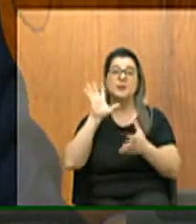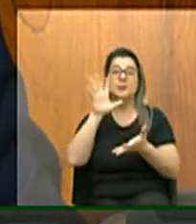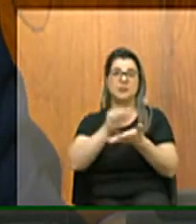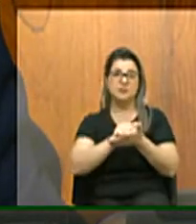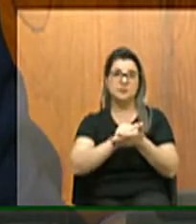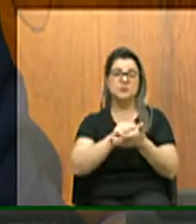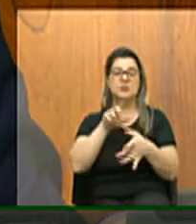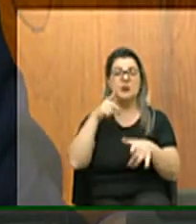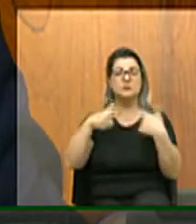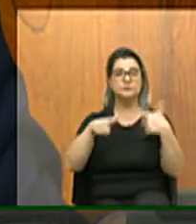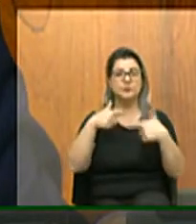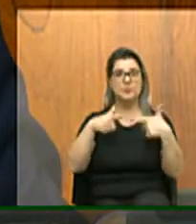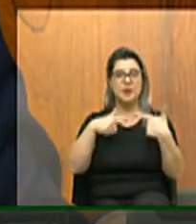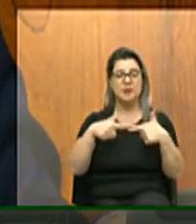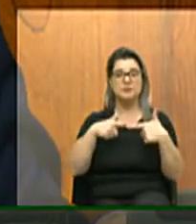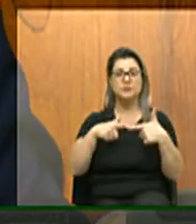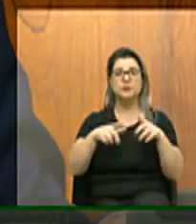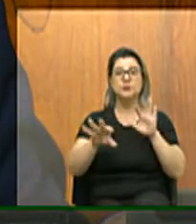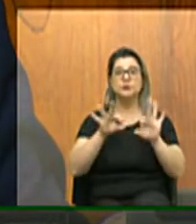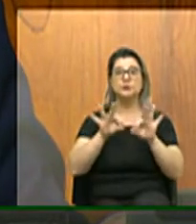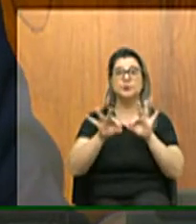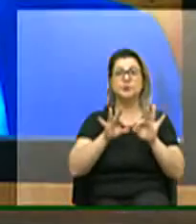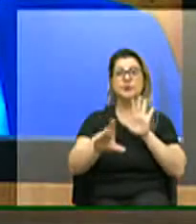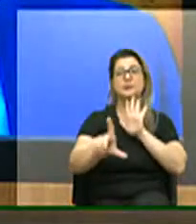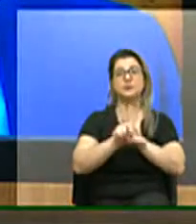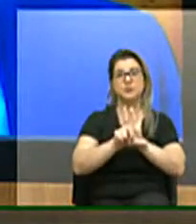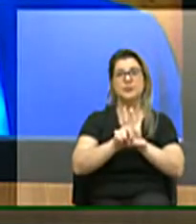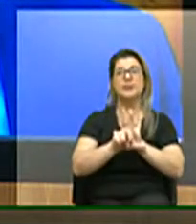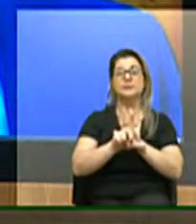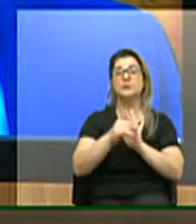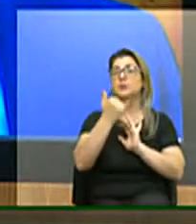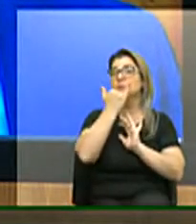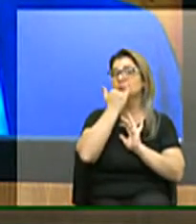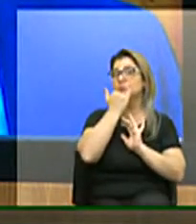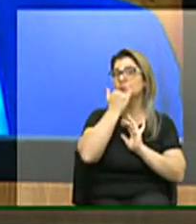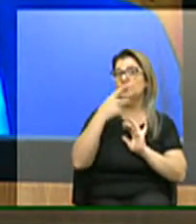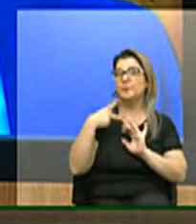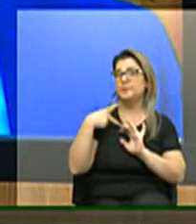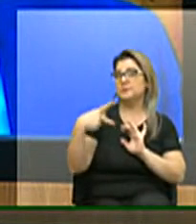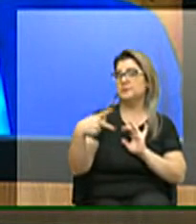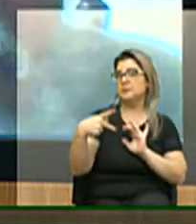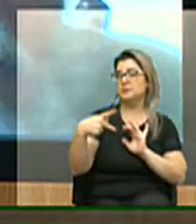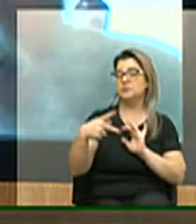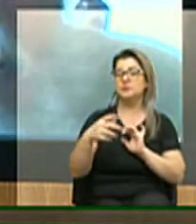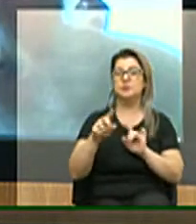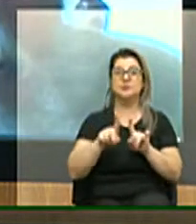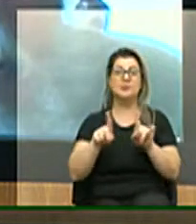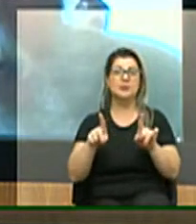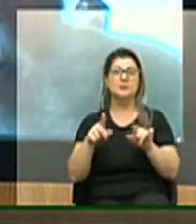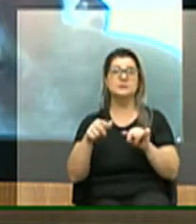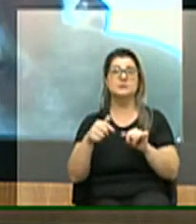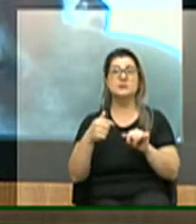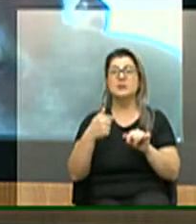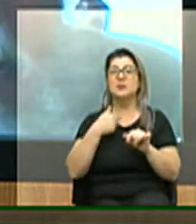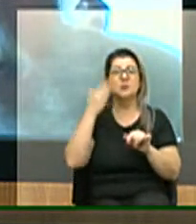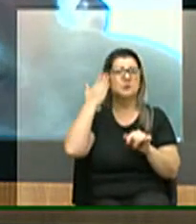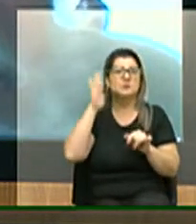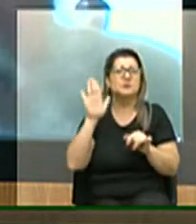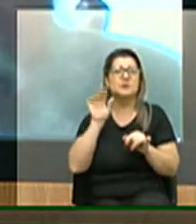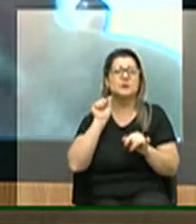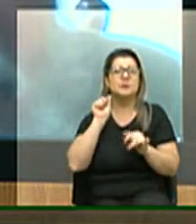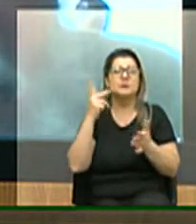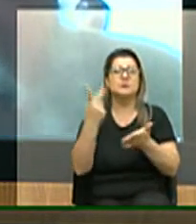trabalho em cima do projeto de lei. Podemos me desculpe, presidente, me desculpe, mas eu estava aqui, eu não sei o que aconteceu,